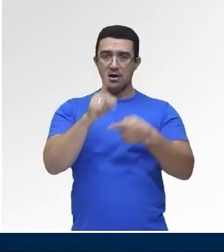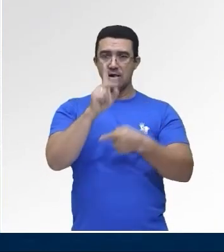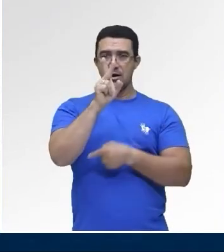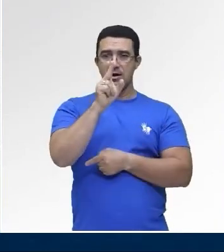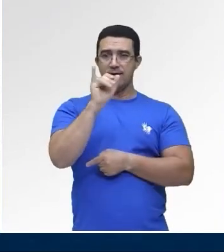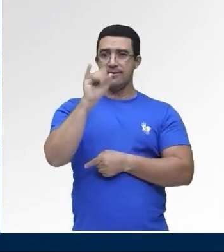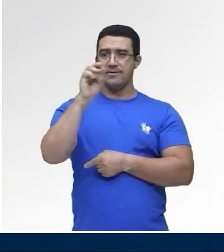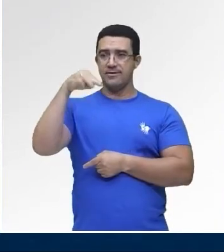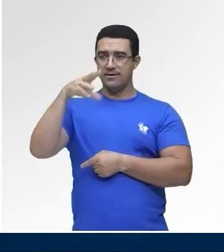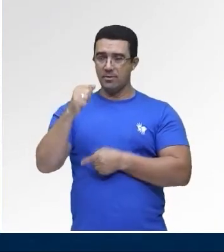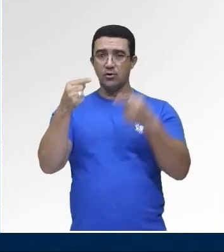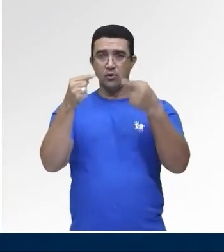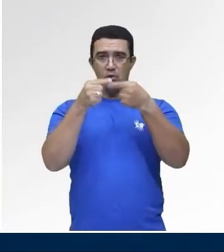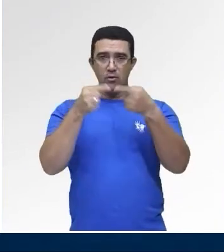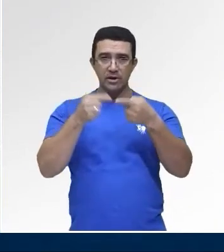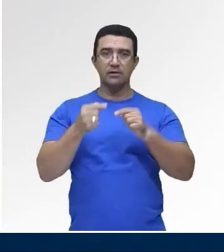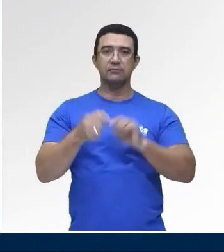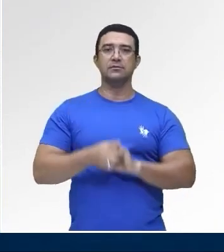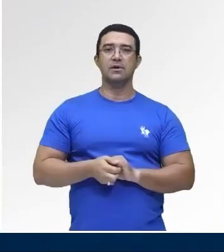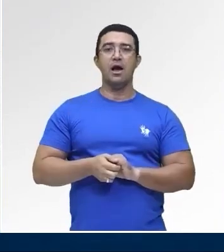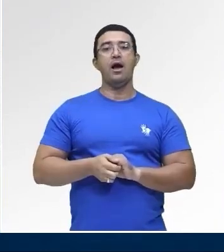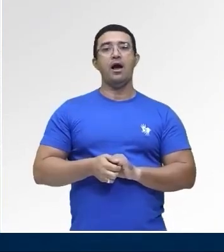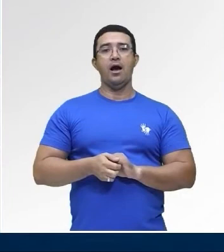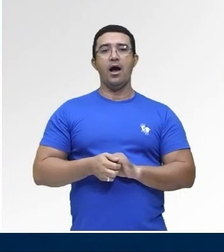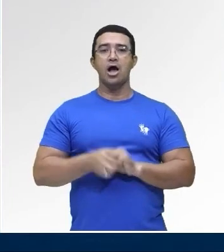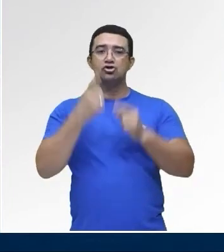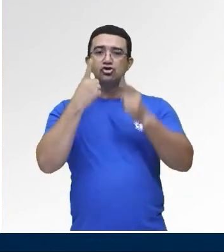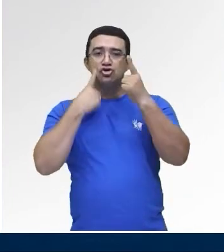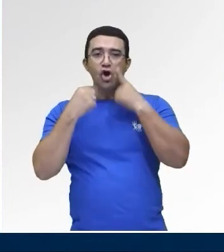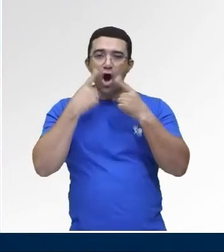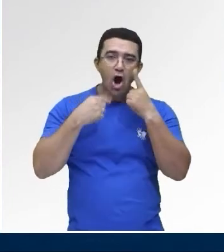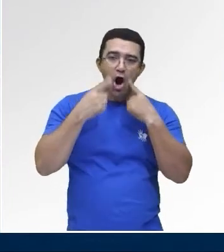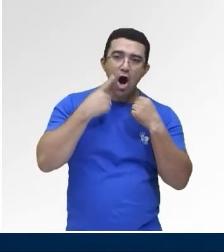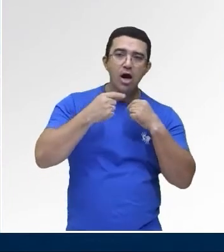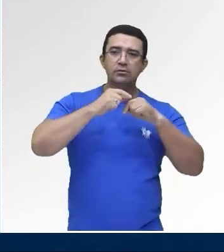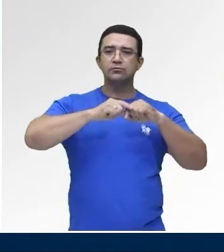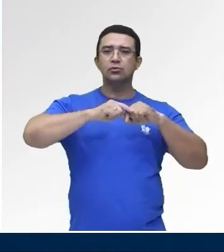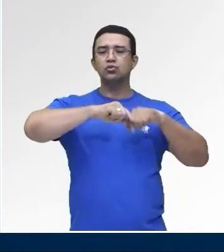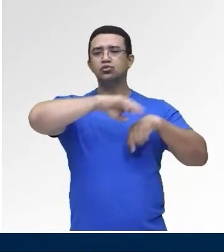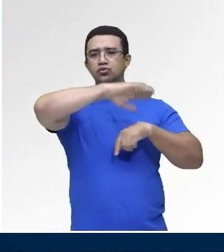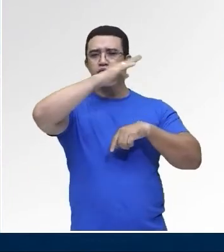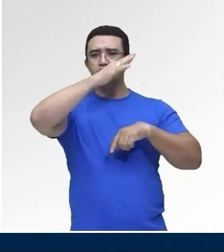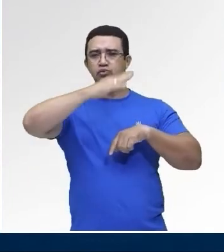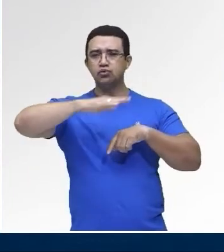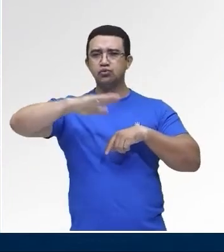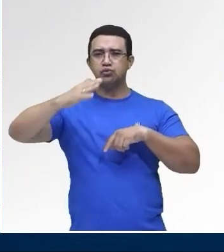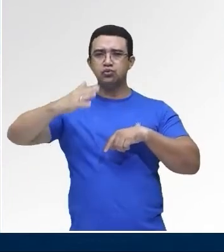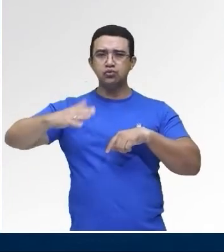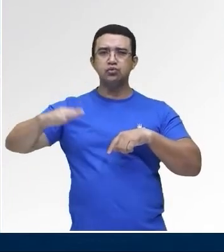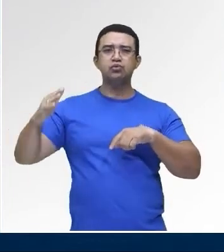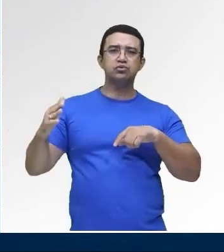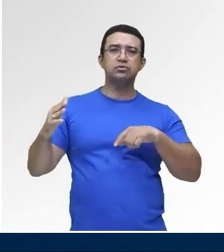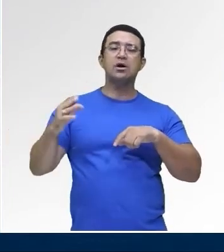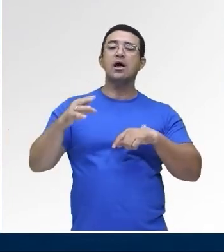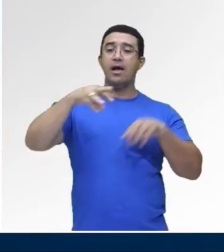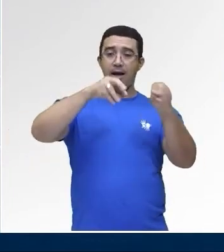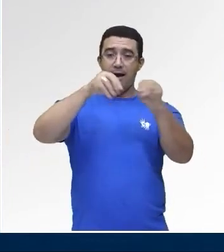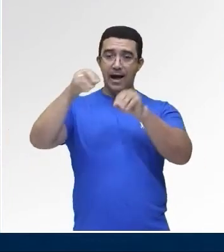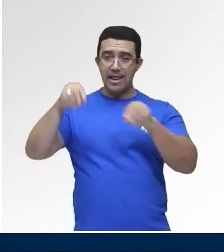cheia. Então, observe aí que a palavra areia e cheia tem o mesmo